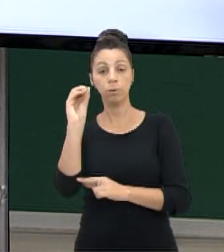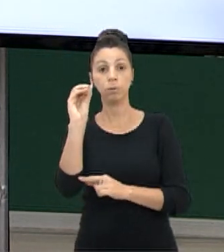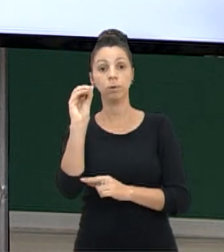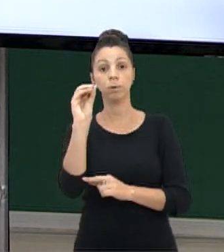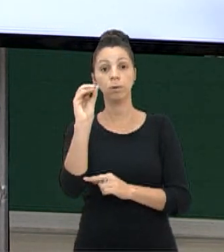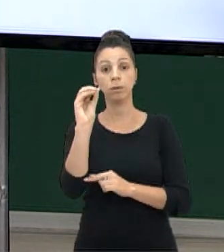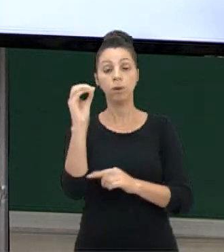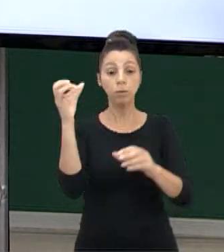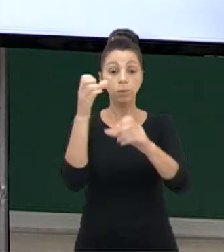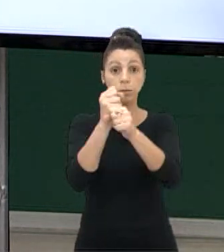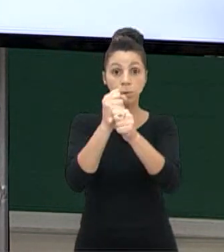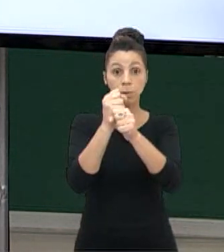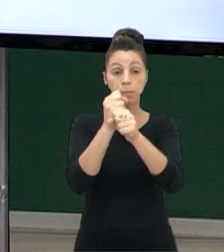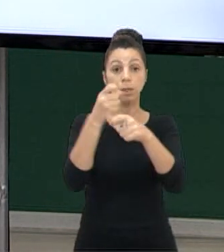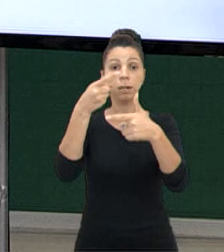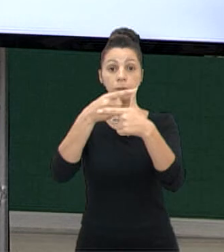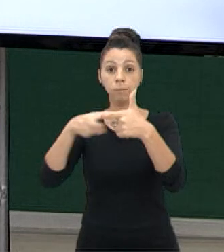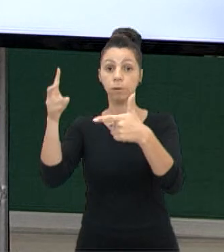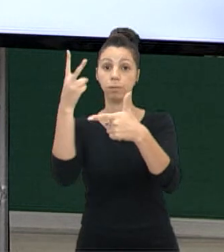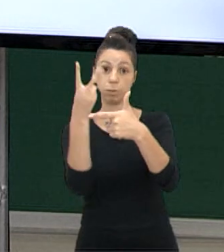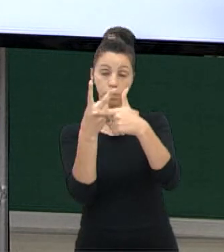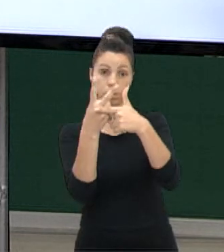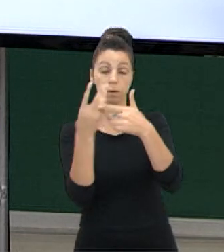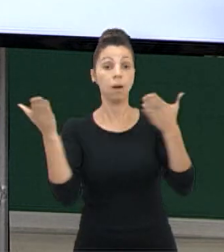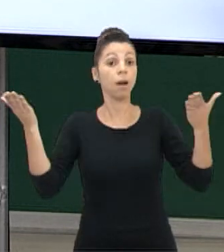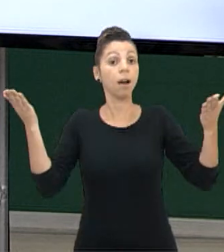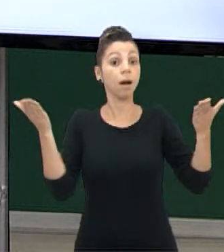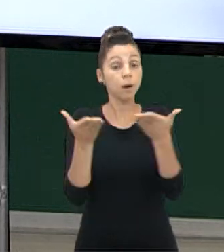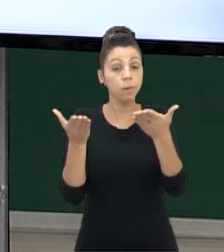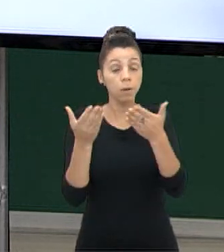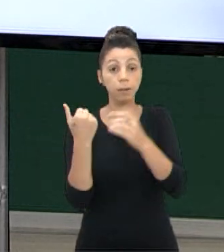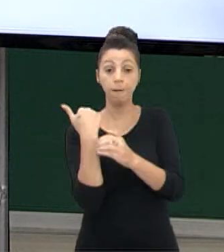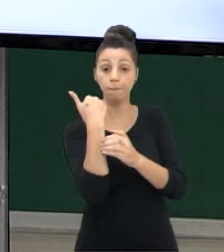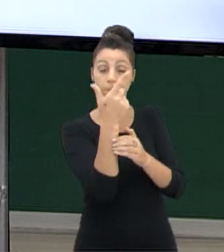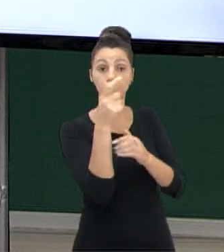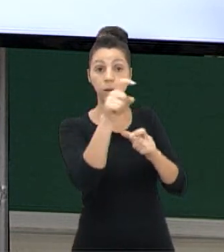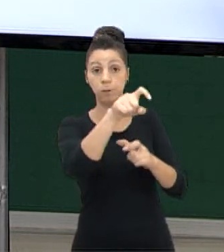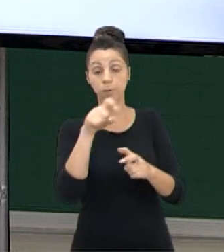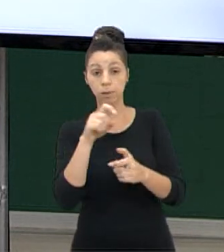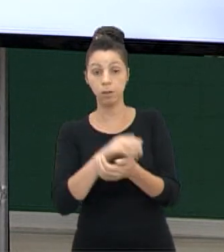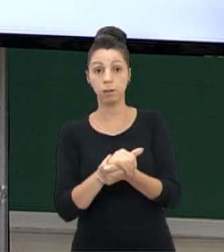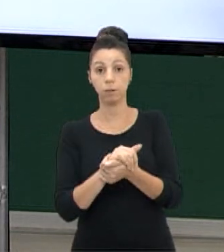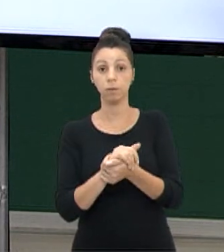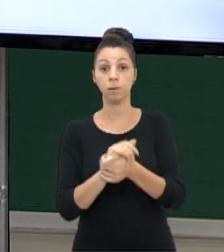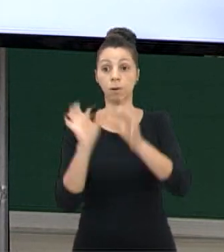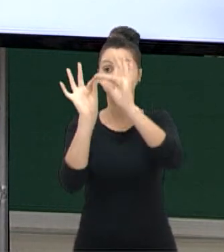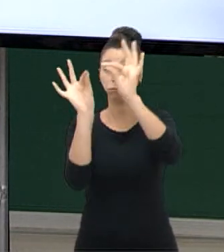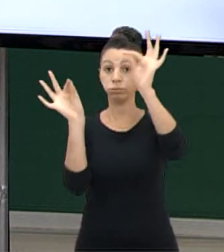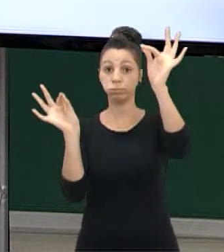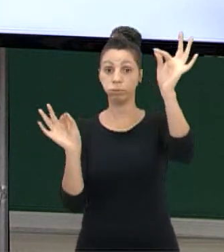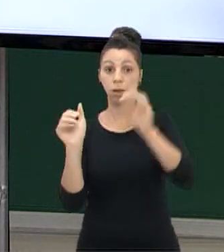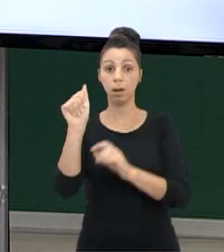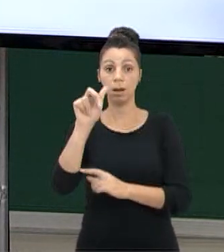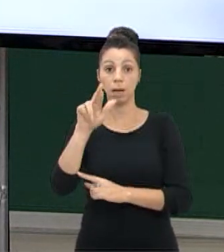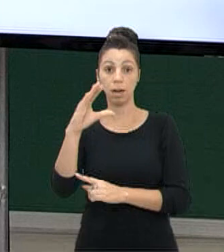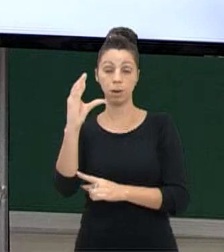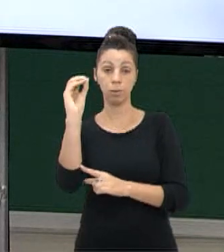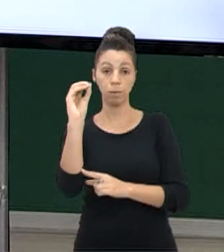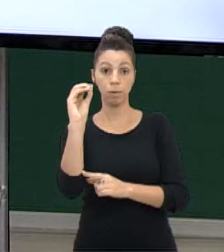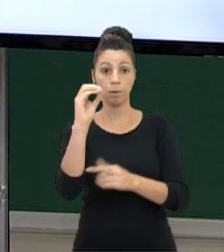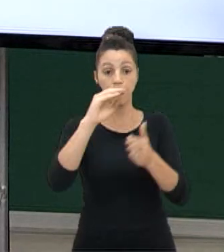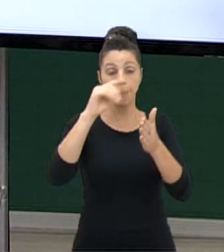vão subtrair o arco maior menos o arco menor.